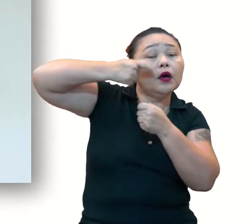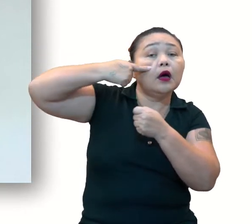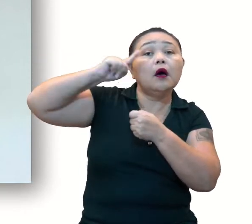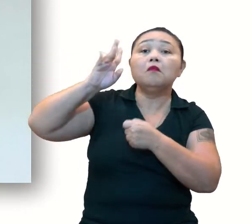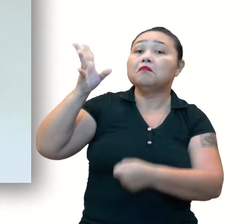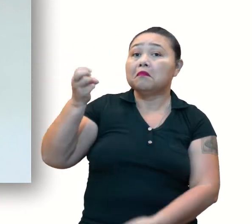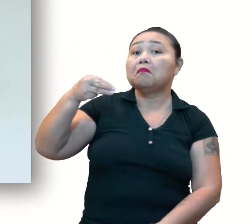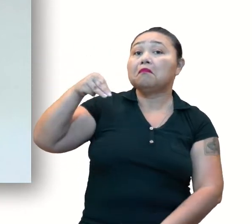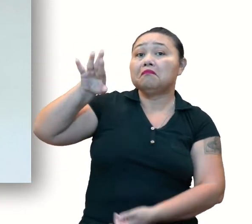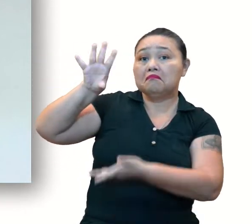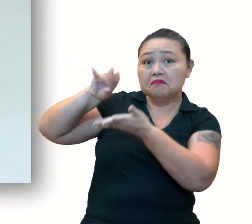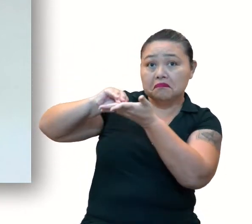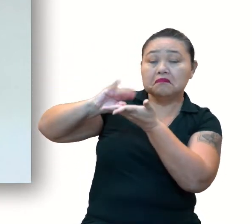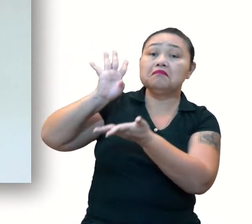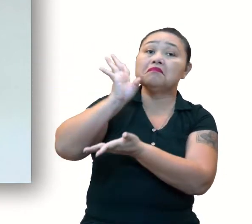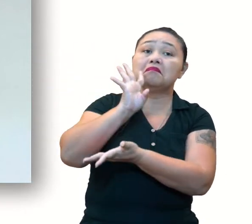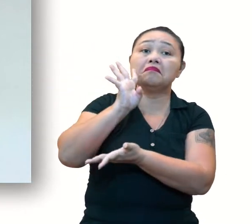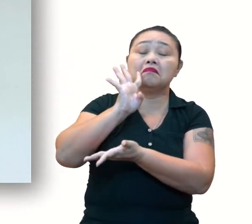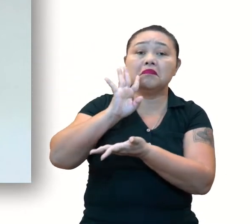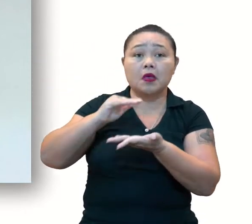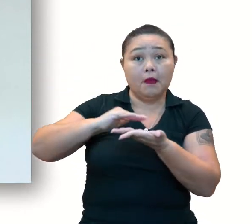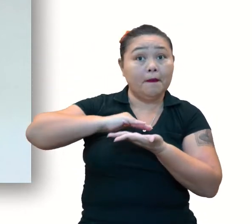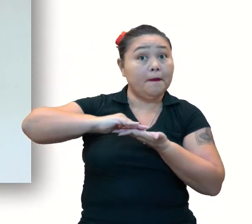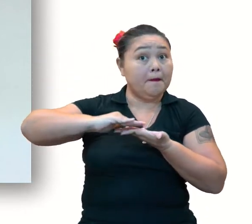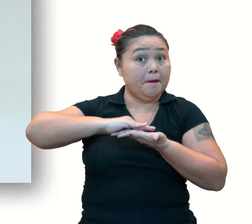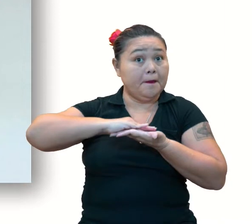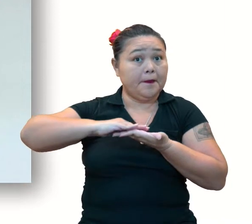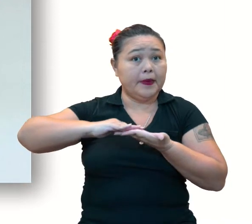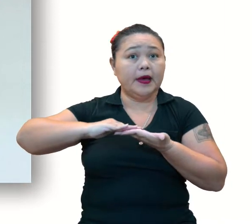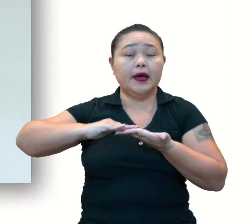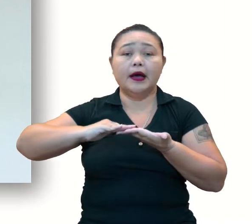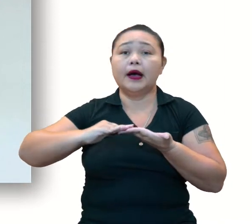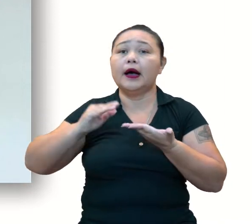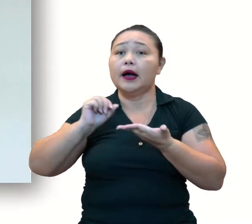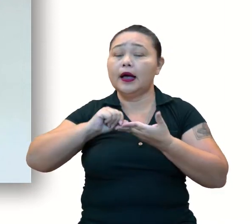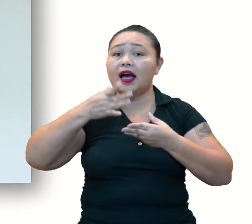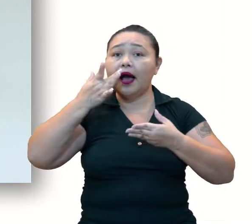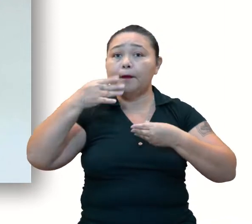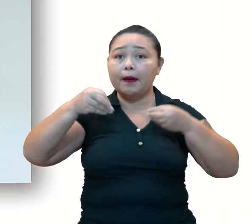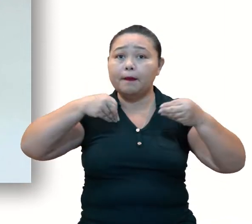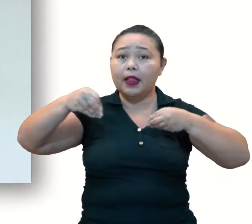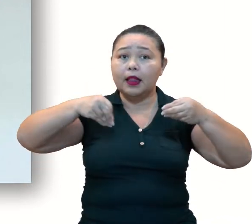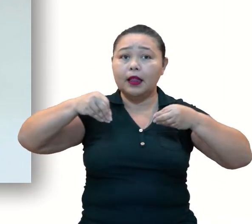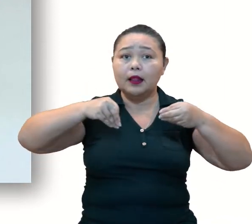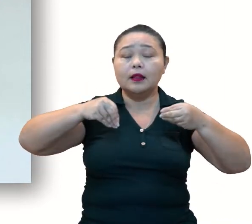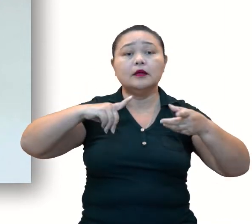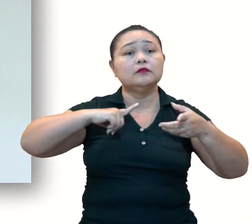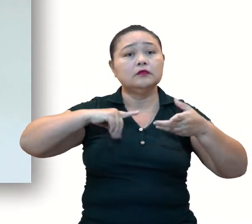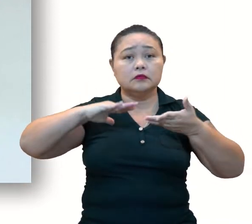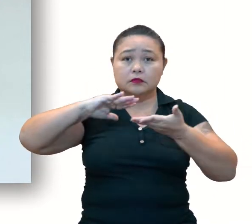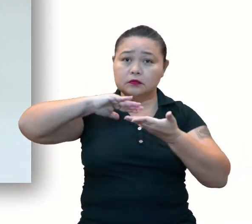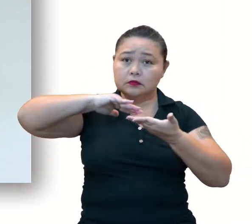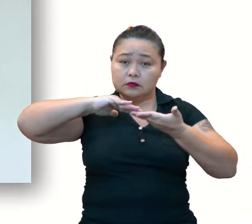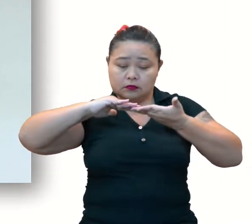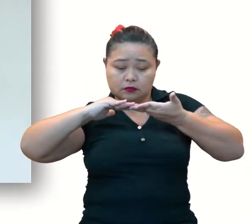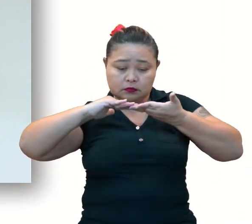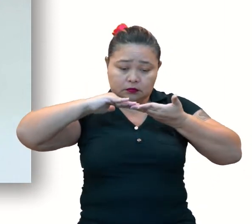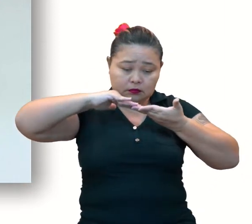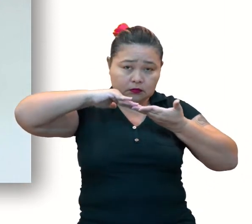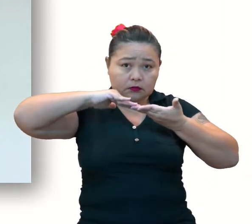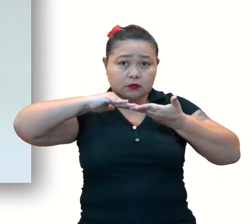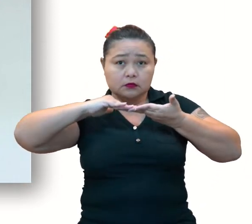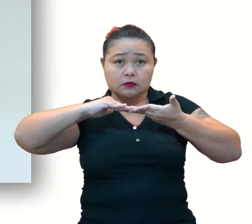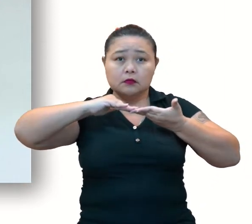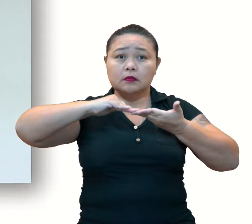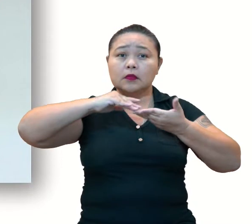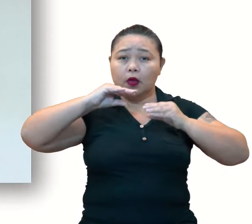legal também. E ainda fixou numa base, né? De papelão, madeira. E o nível dá uma precisão para nossa medição. Porque